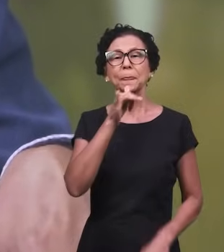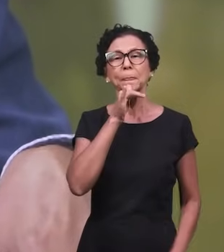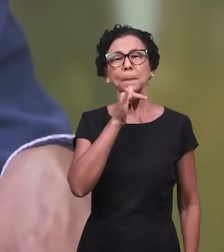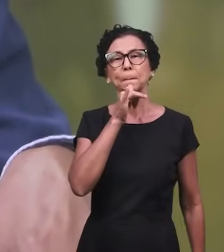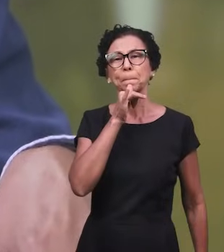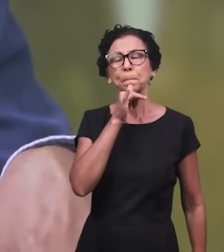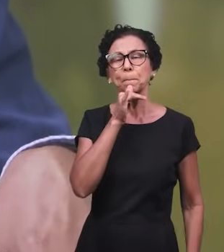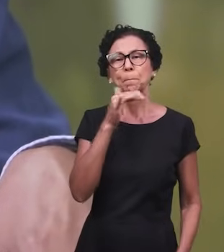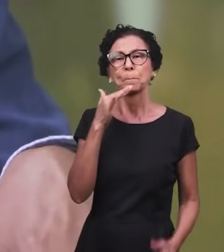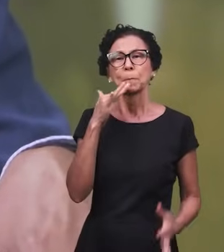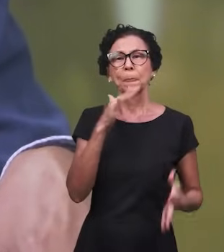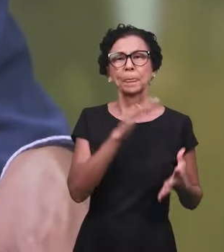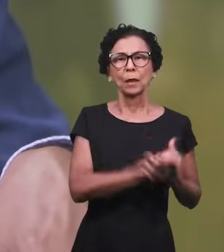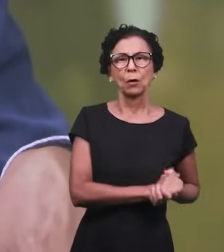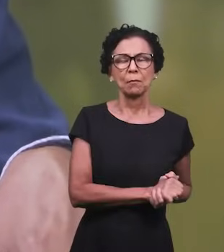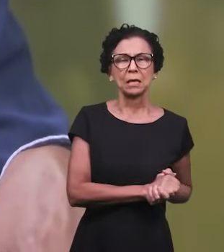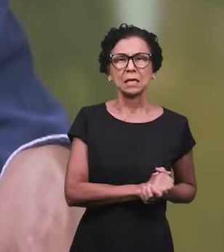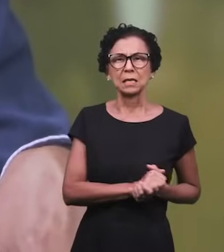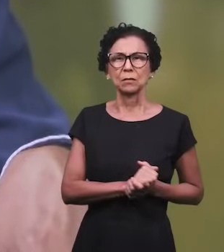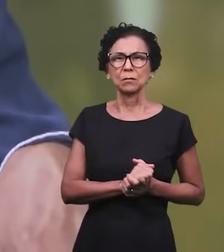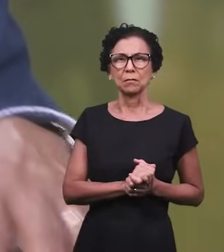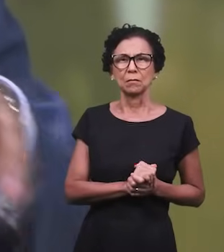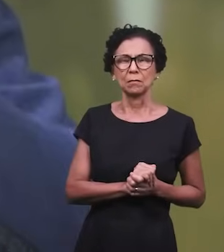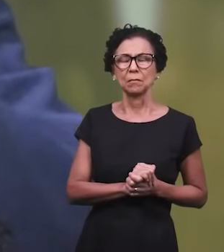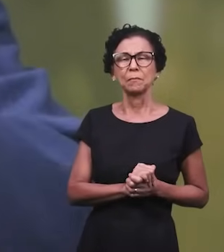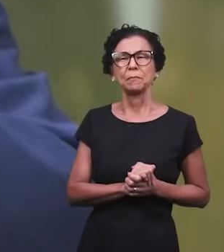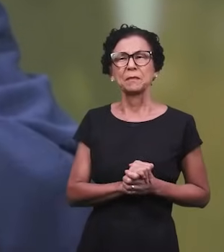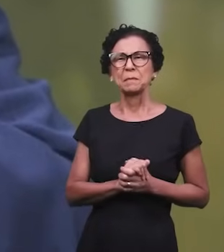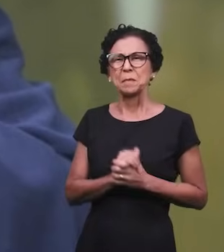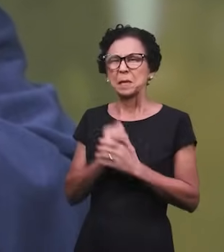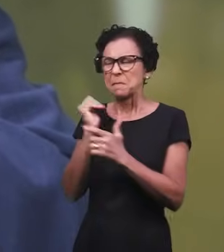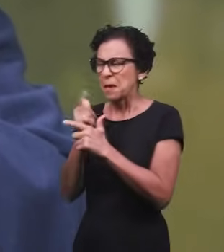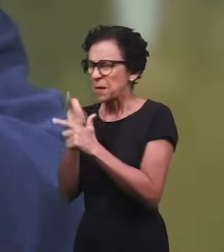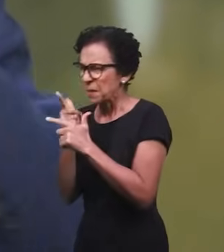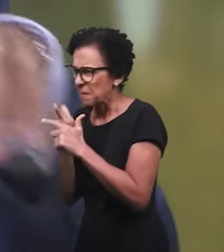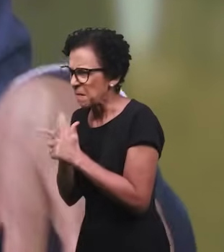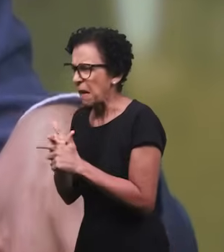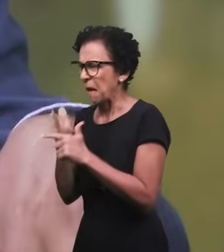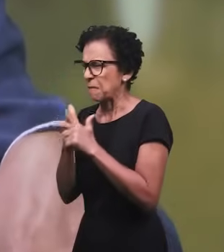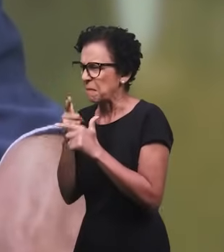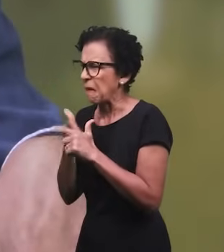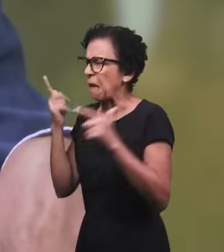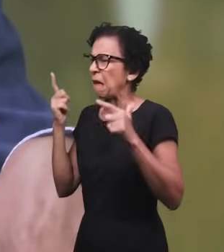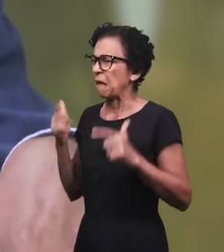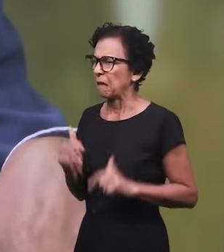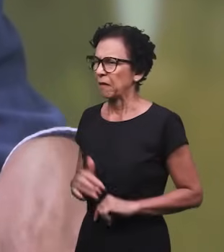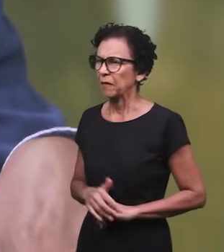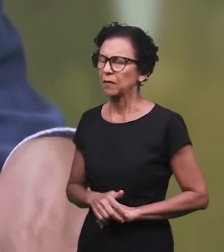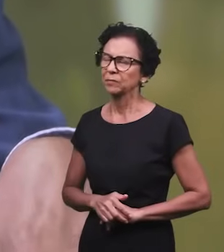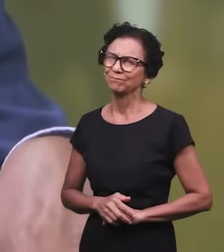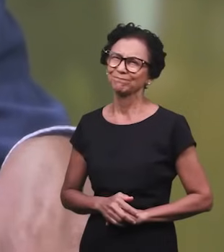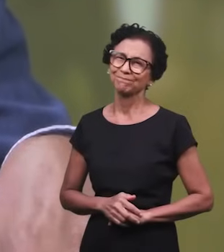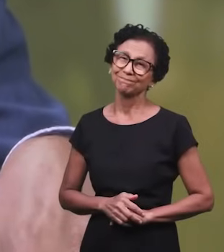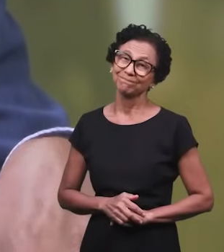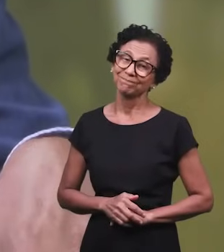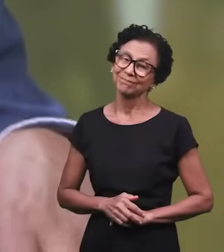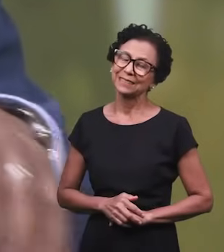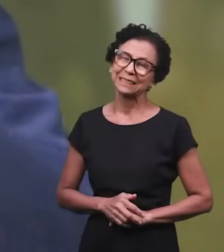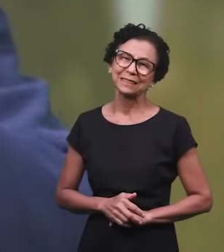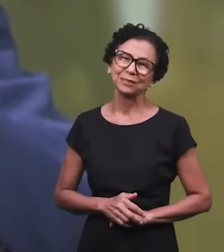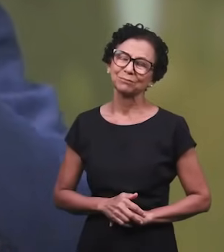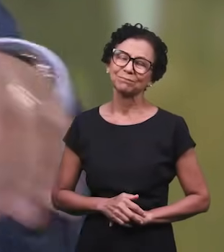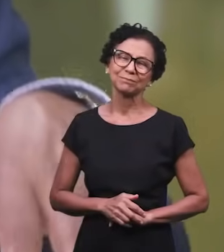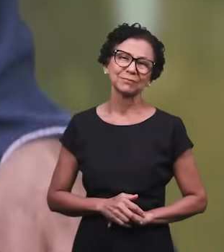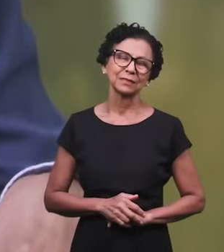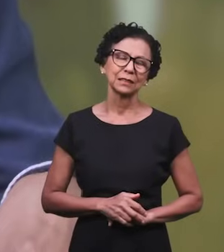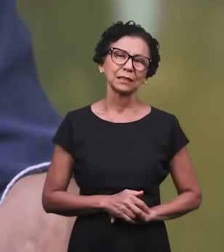muitas vezes agressivamente com a esposa é o que o texto bíblico recomenda que você trata e honra a sua esposa e e tem